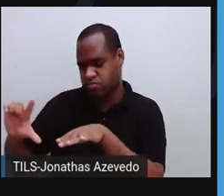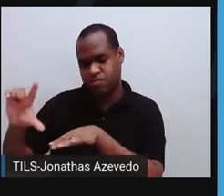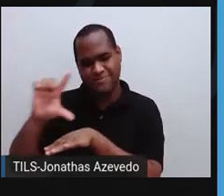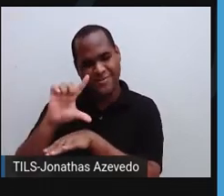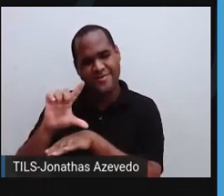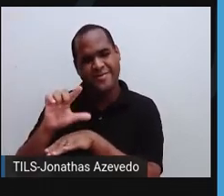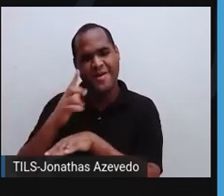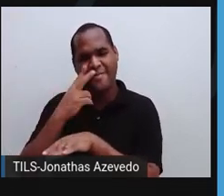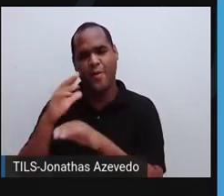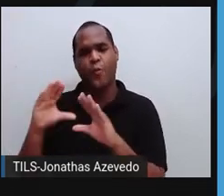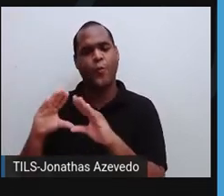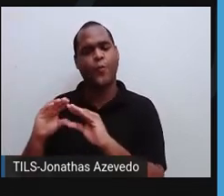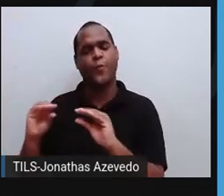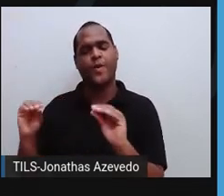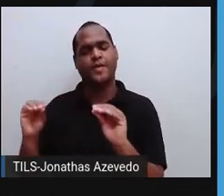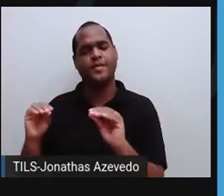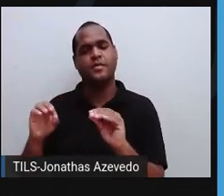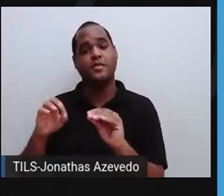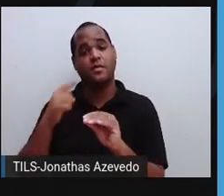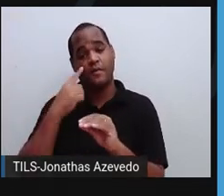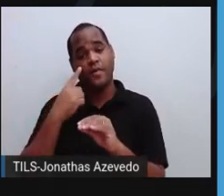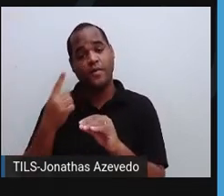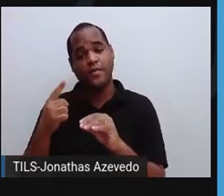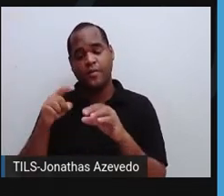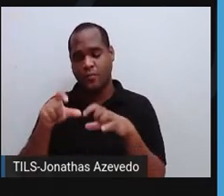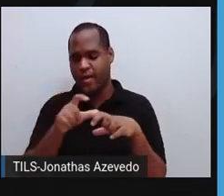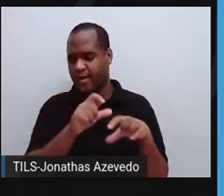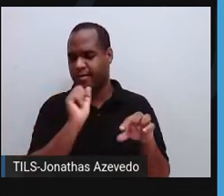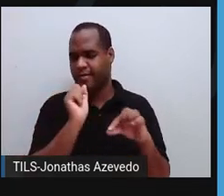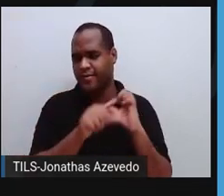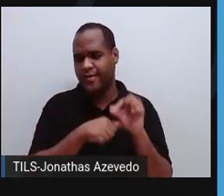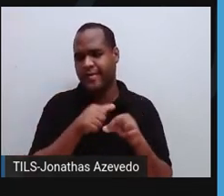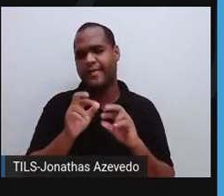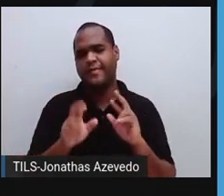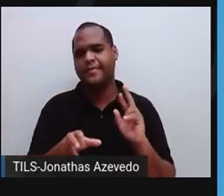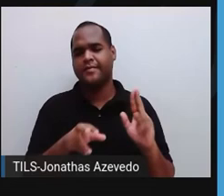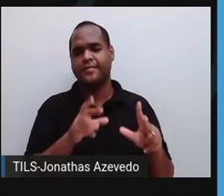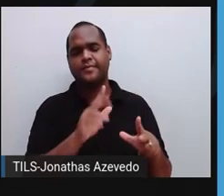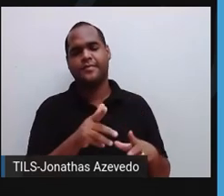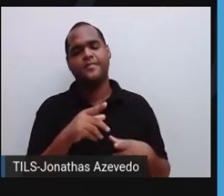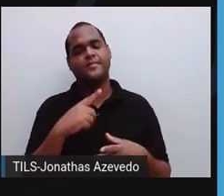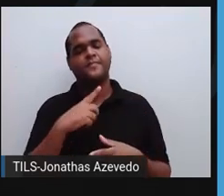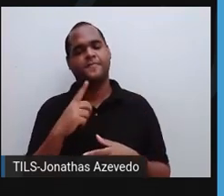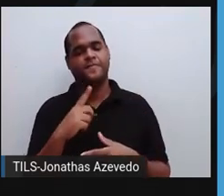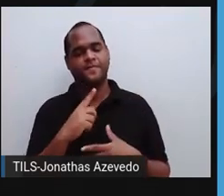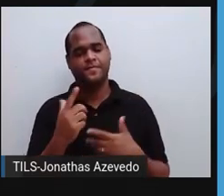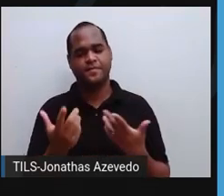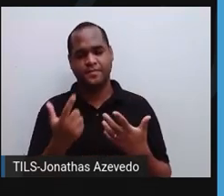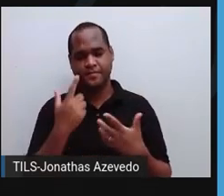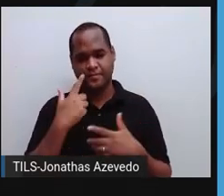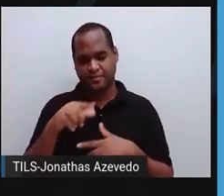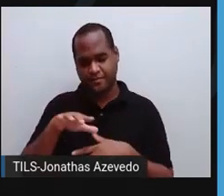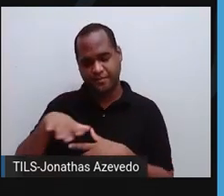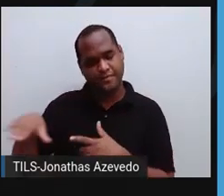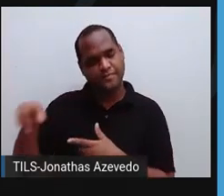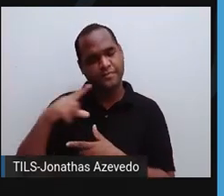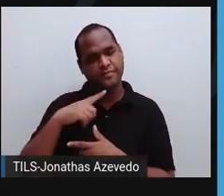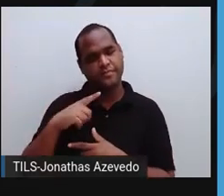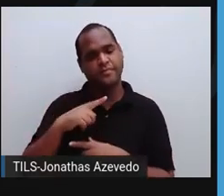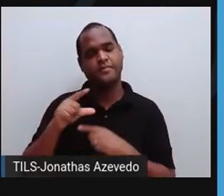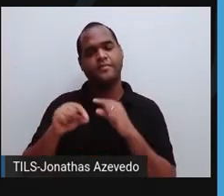Virou uma ilha. O ambiente mudou. Agora eu tenho uma galerinha, eu tenho algumas jararacas que ficaram ilhadas ali,